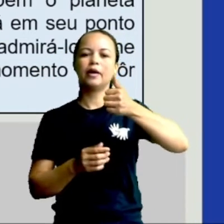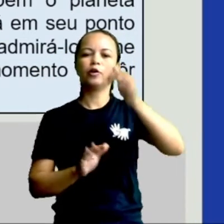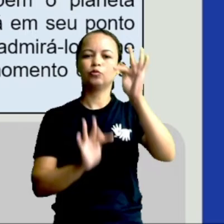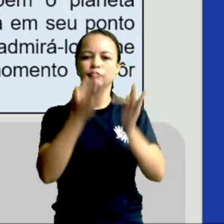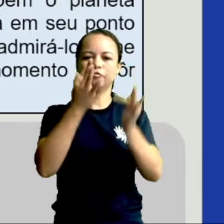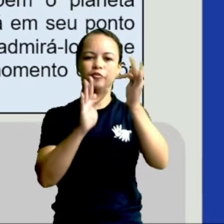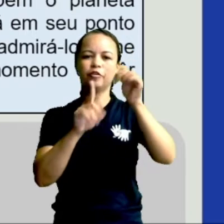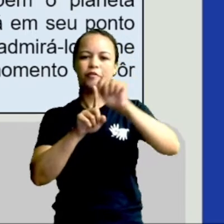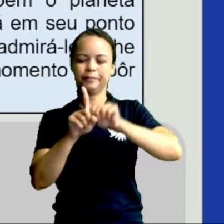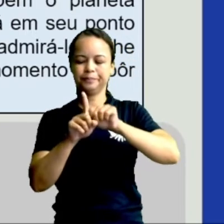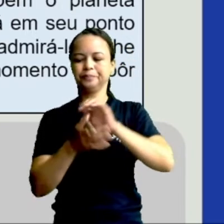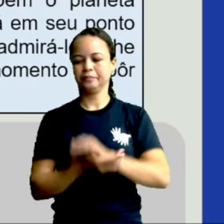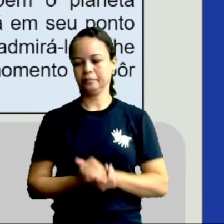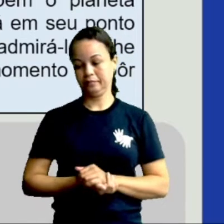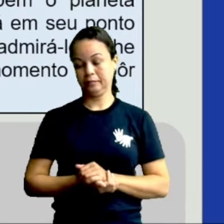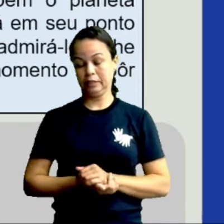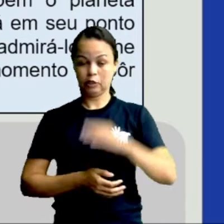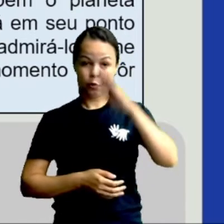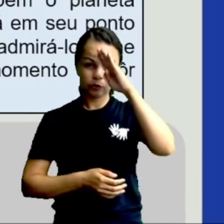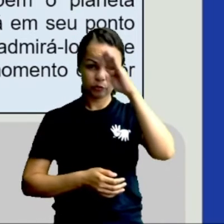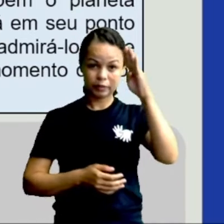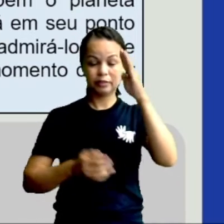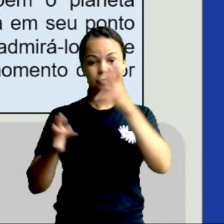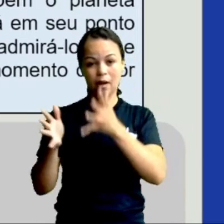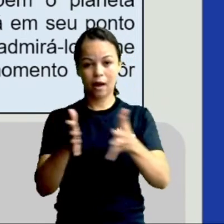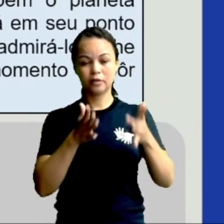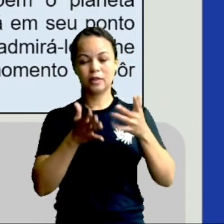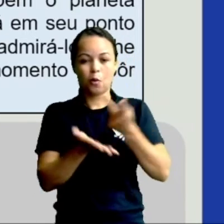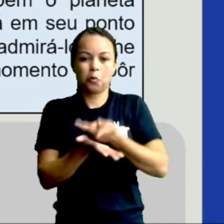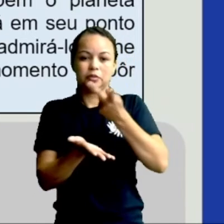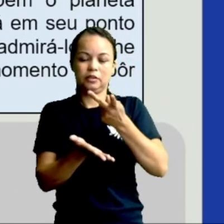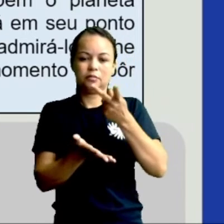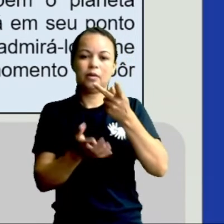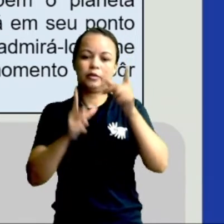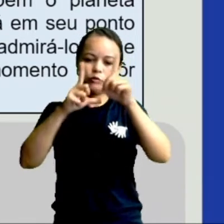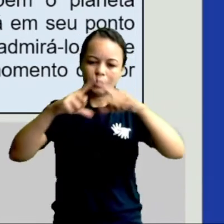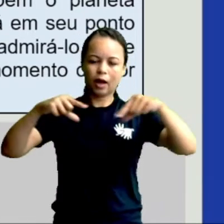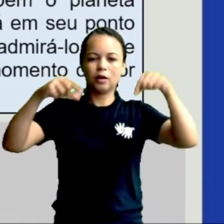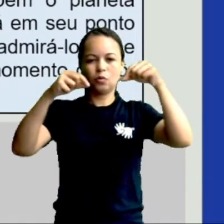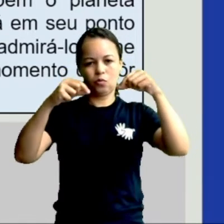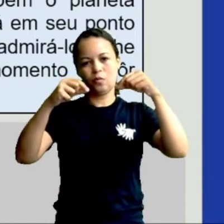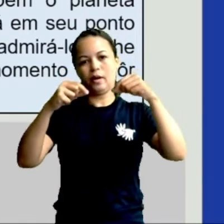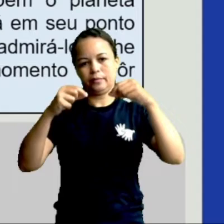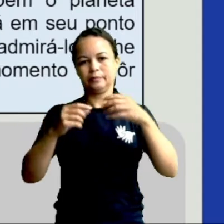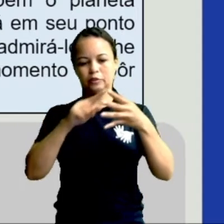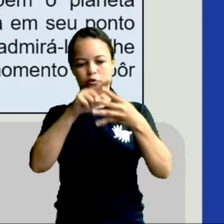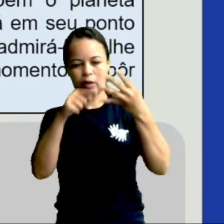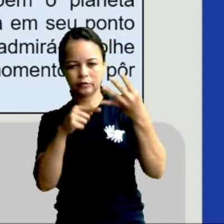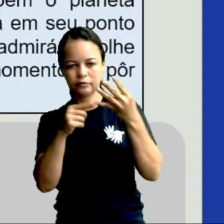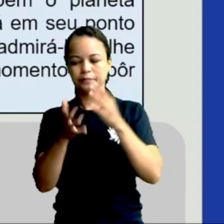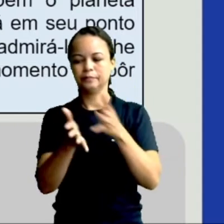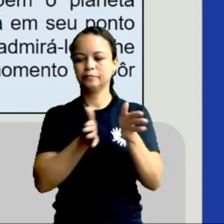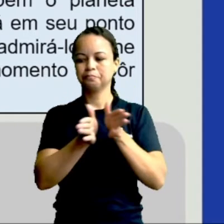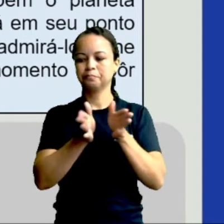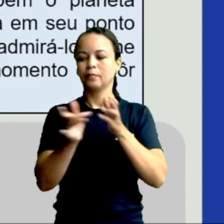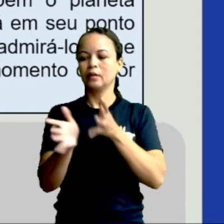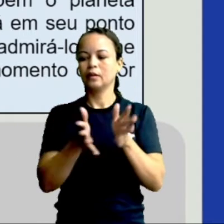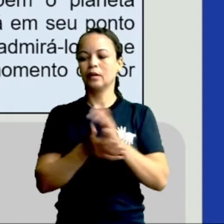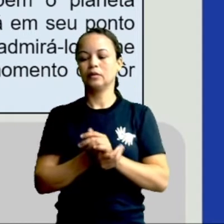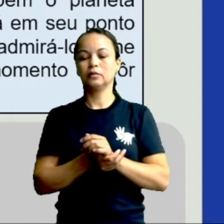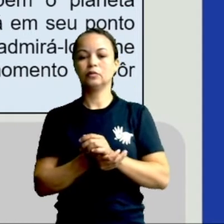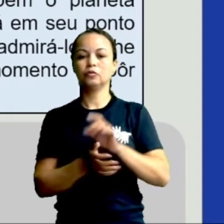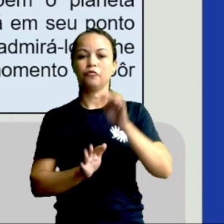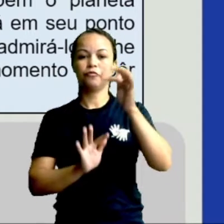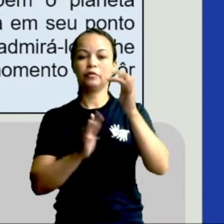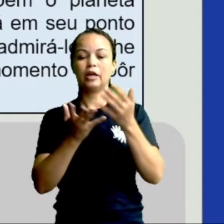Alguns acontecimentos principais, eventos, né? Além desse cíclico da Lua, das suas fases. Ó. No dia 3 e 4 de janeiro,